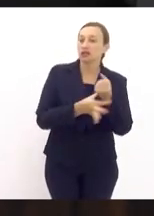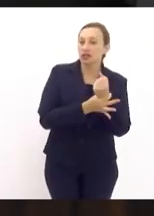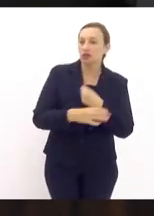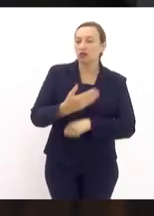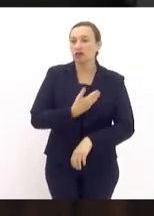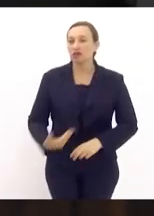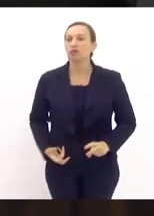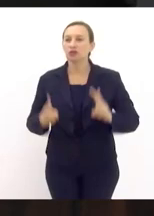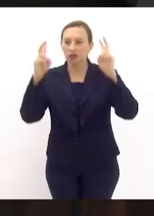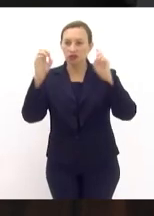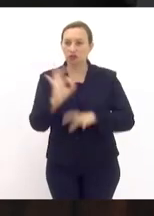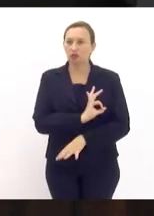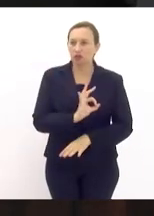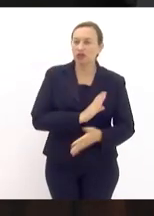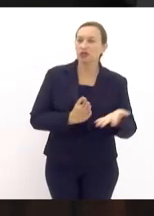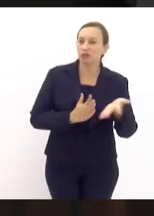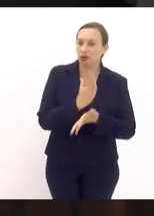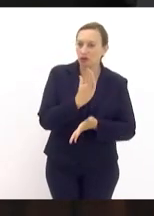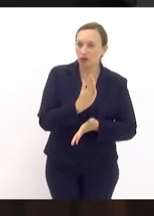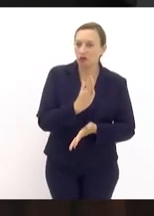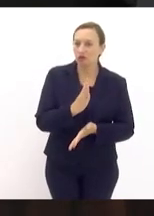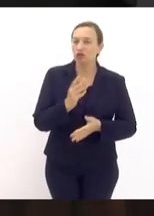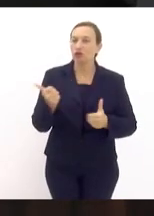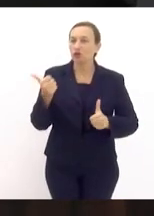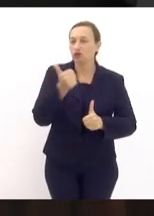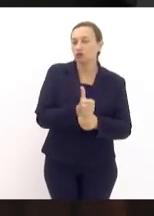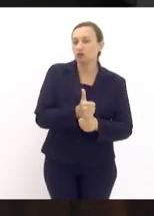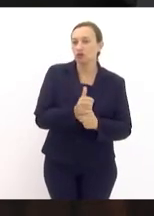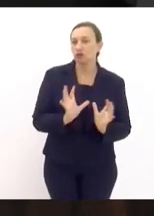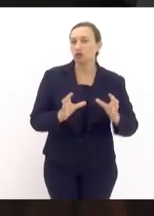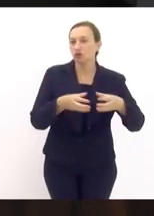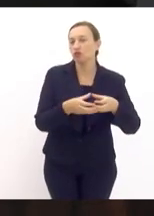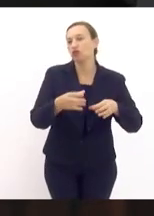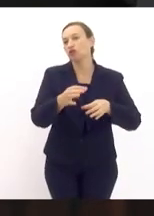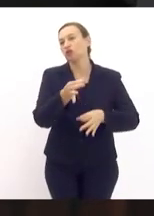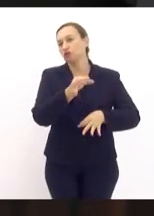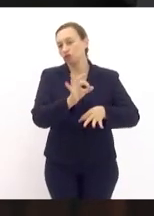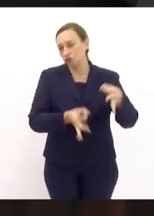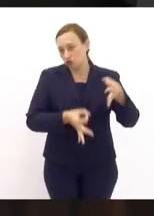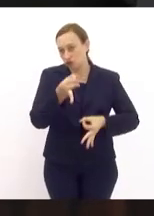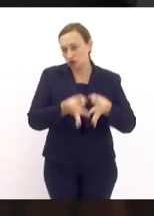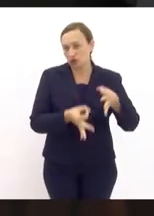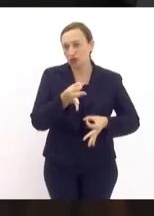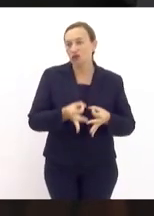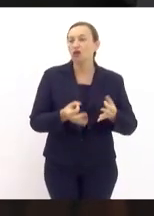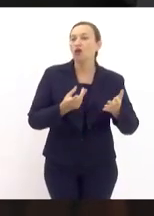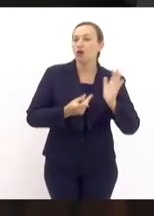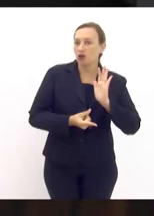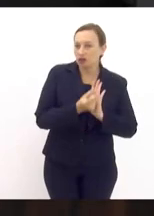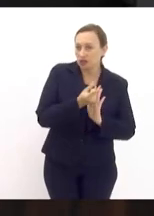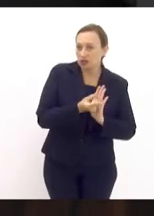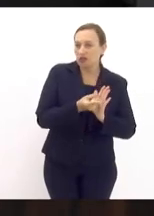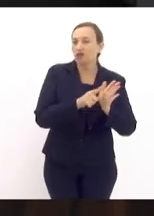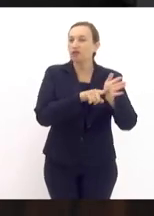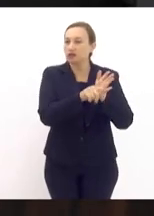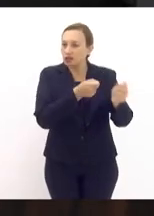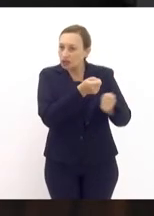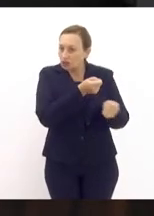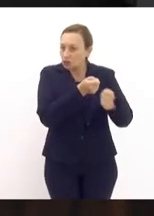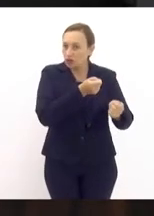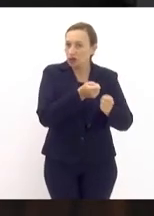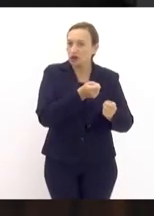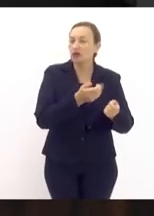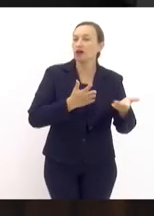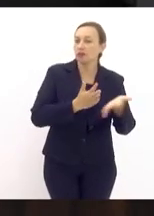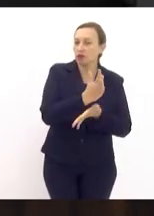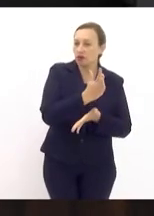assuntos de polícia, favorável, com o substitutivo da Comissão de Constituição e Justiça. De orçamento, finanças, fiscalização financeira e